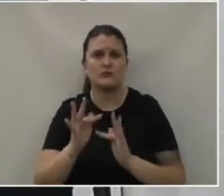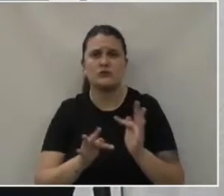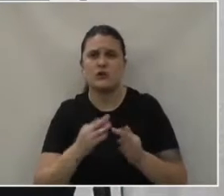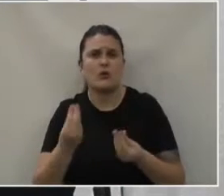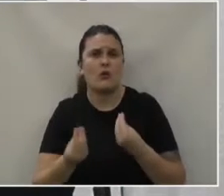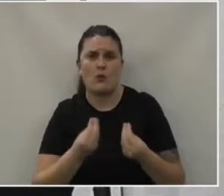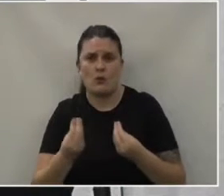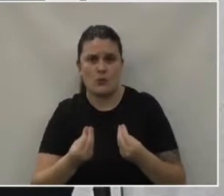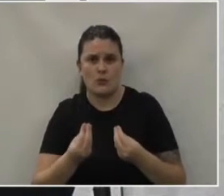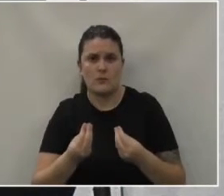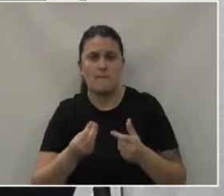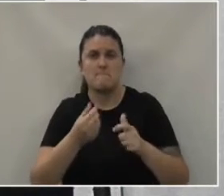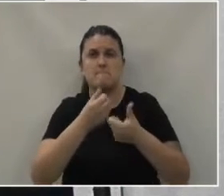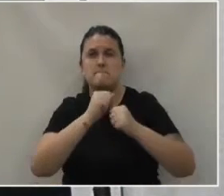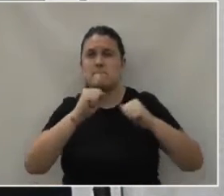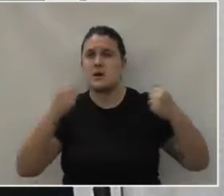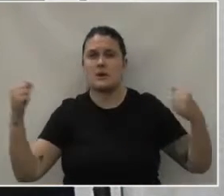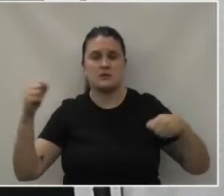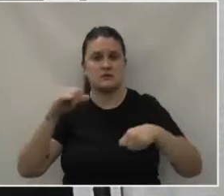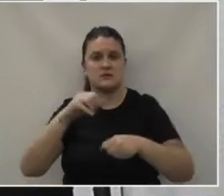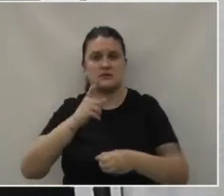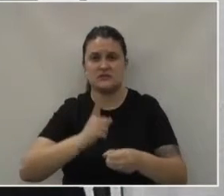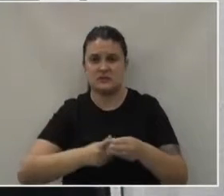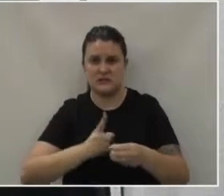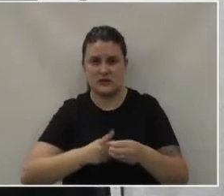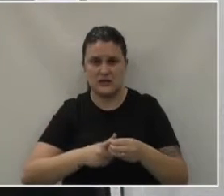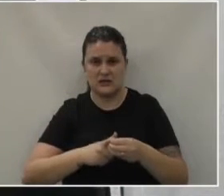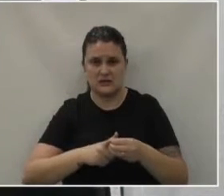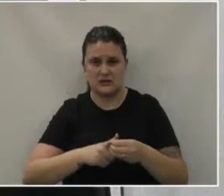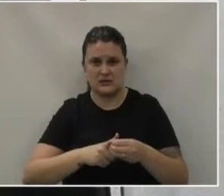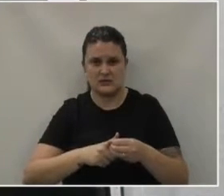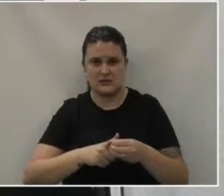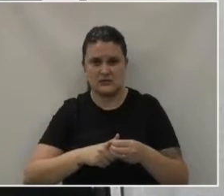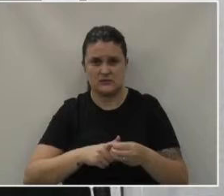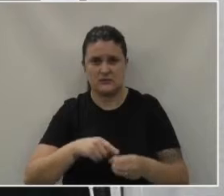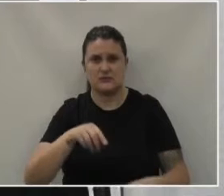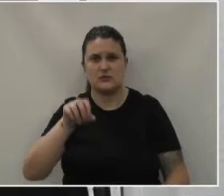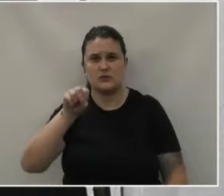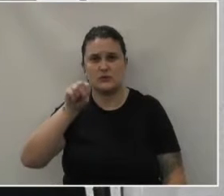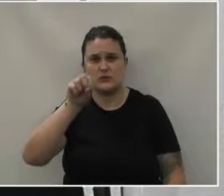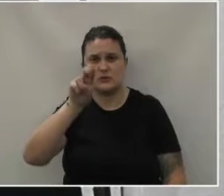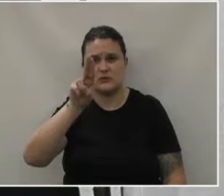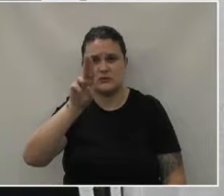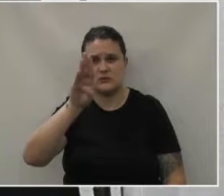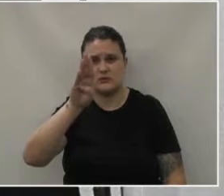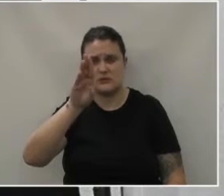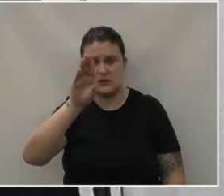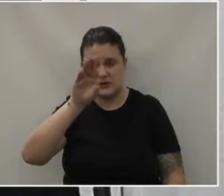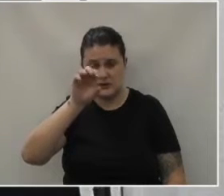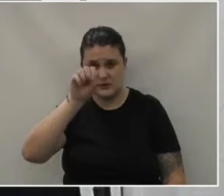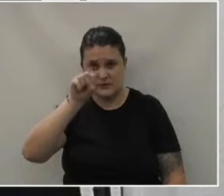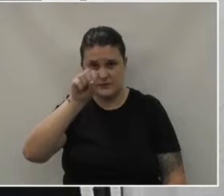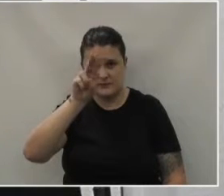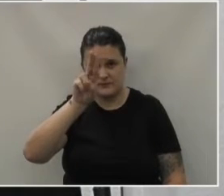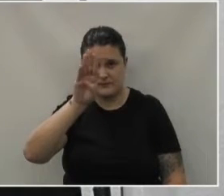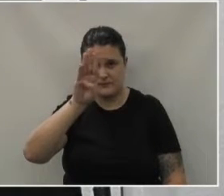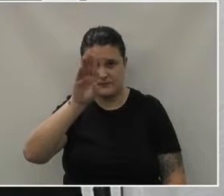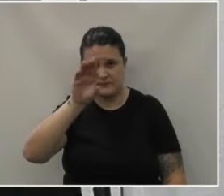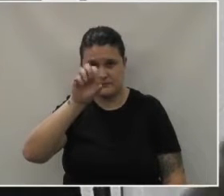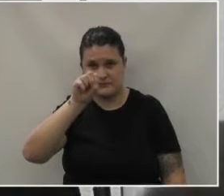forma: grandes cidades, e é um sistema chamado subsídio cruzado. As grandes